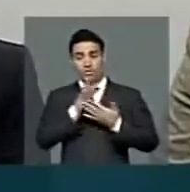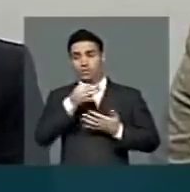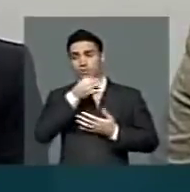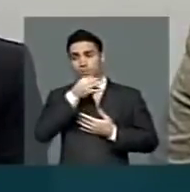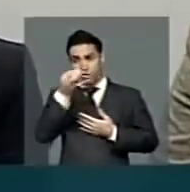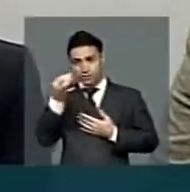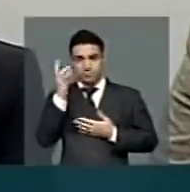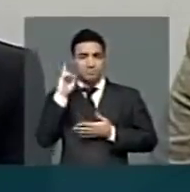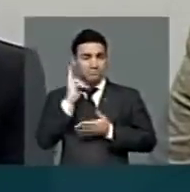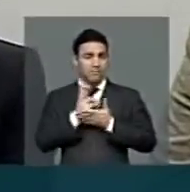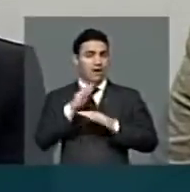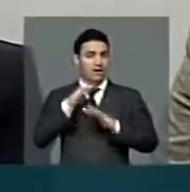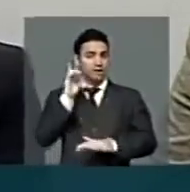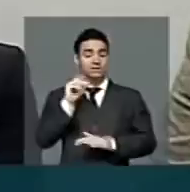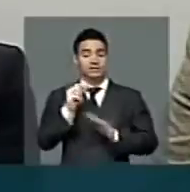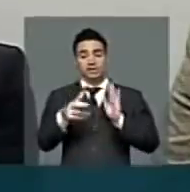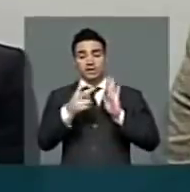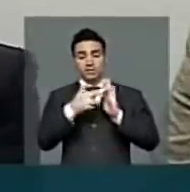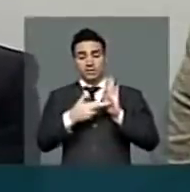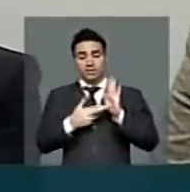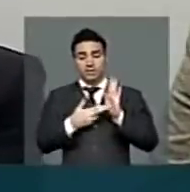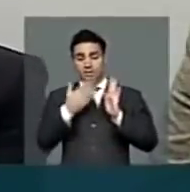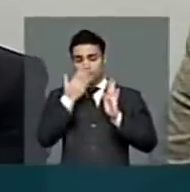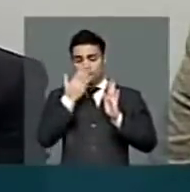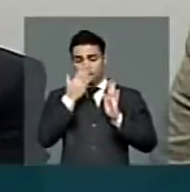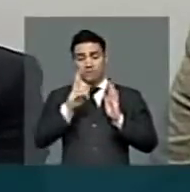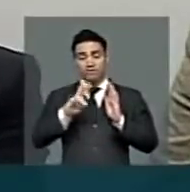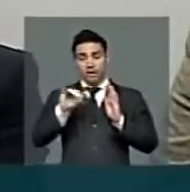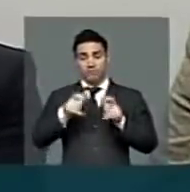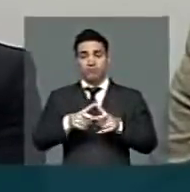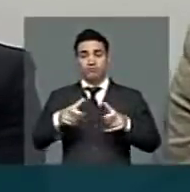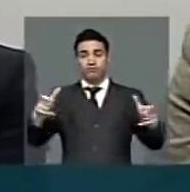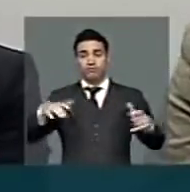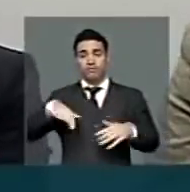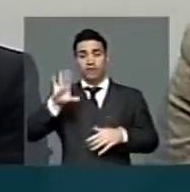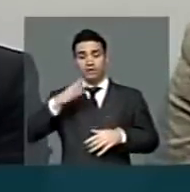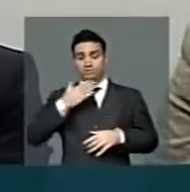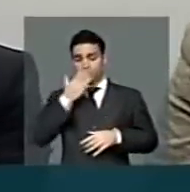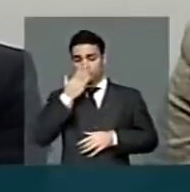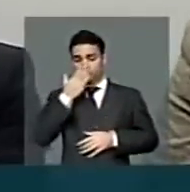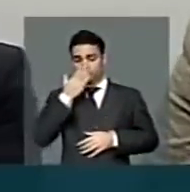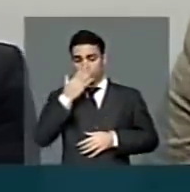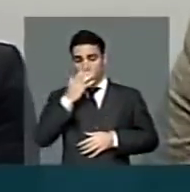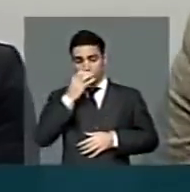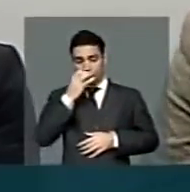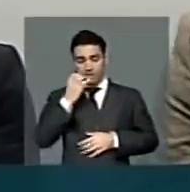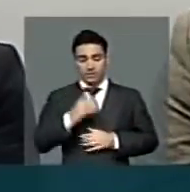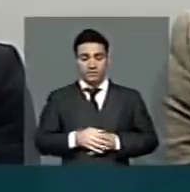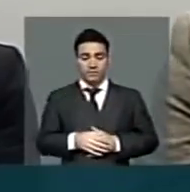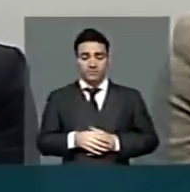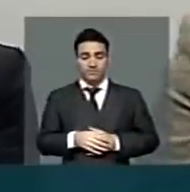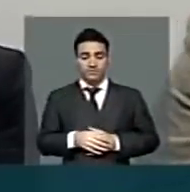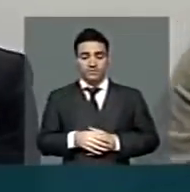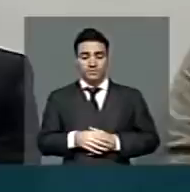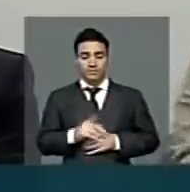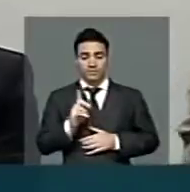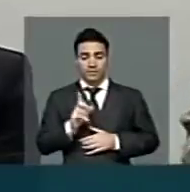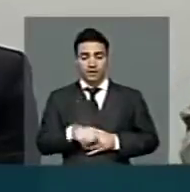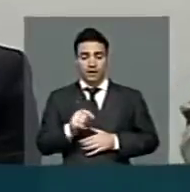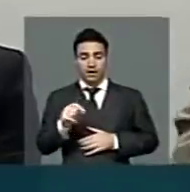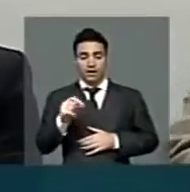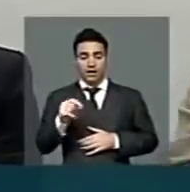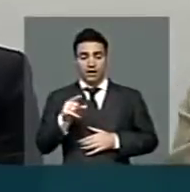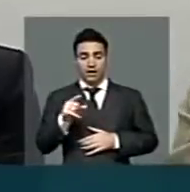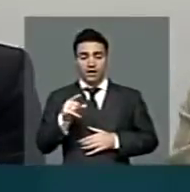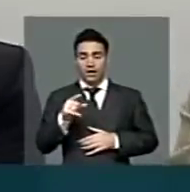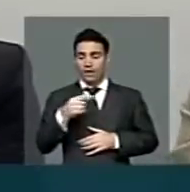frequentes: regulamentar a prostituição vai aumentar o número de prostitutas? Essa é a afirmação mais estúpida que eu já vi na